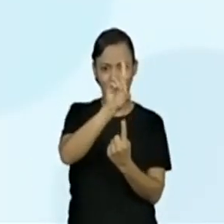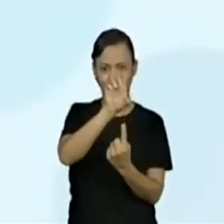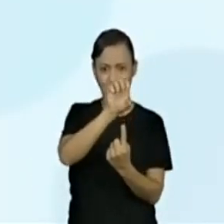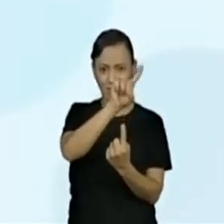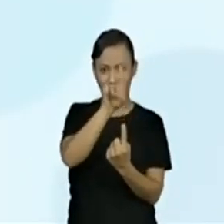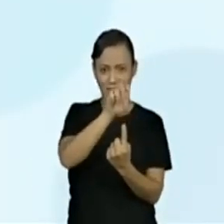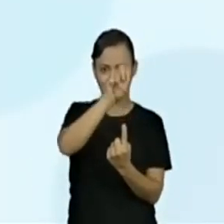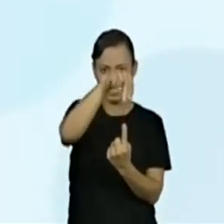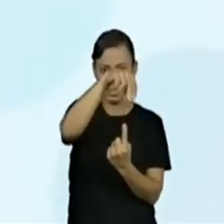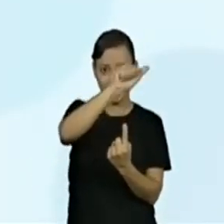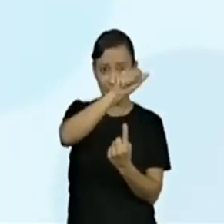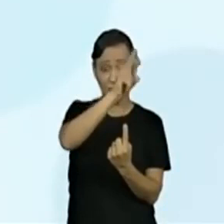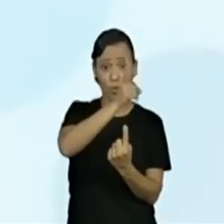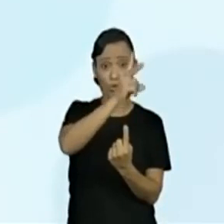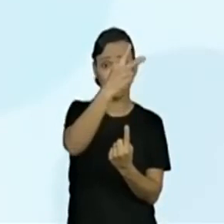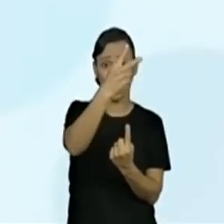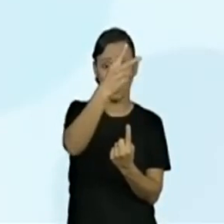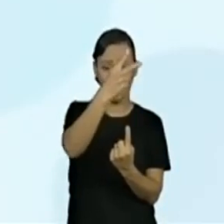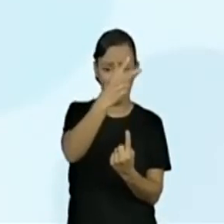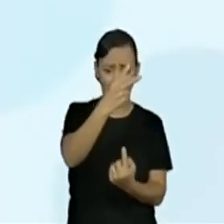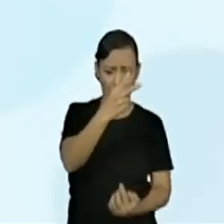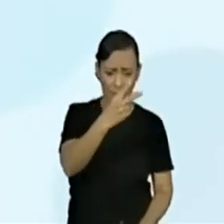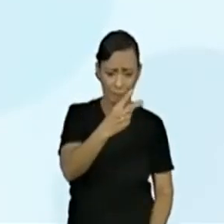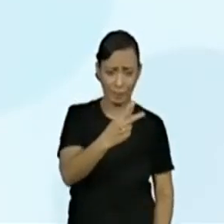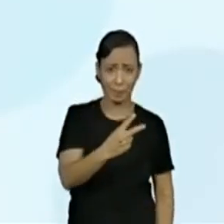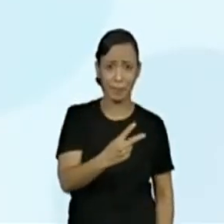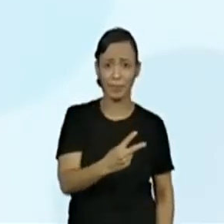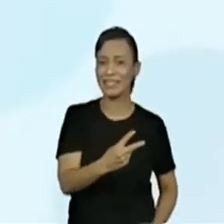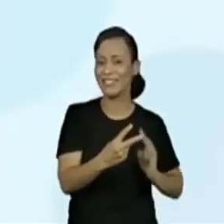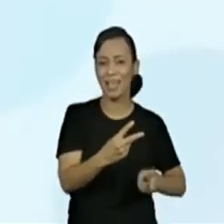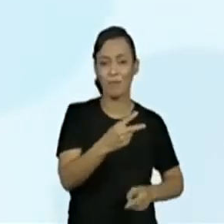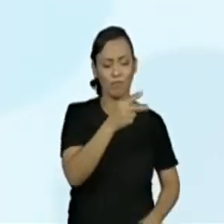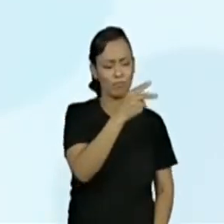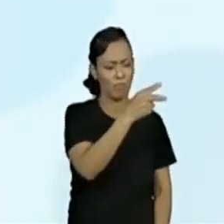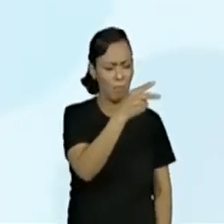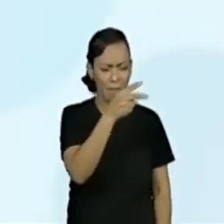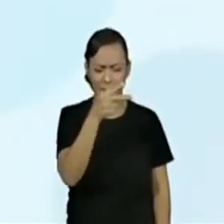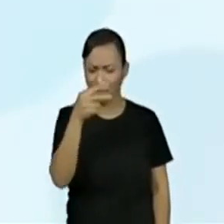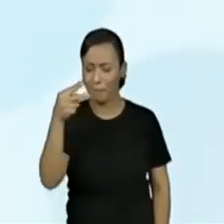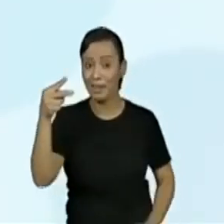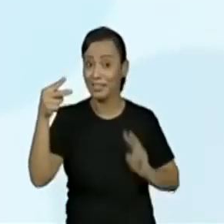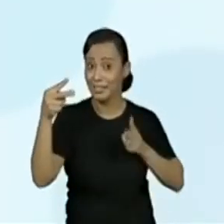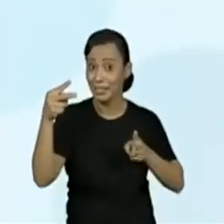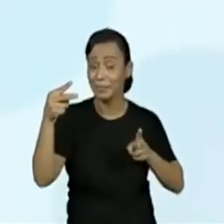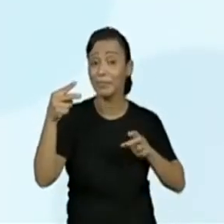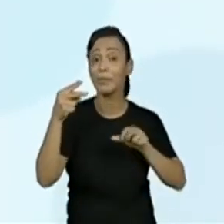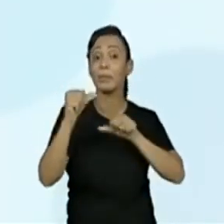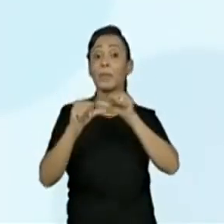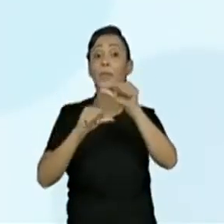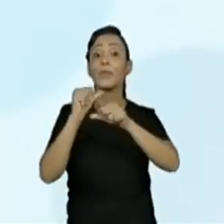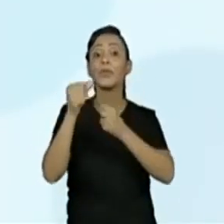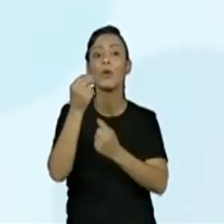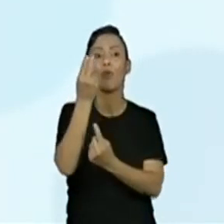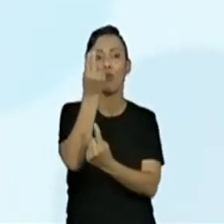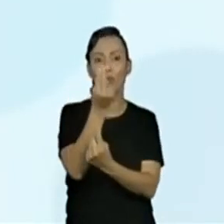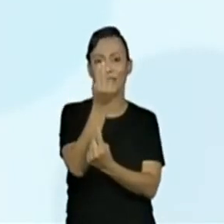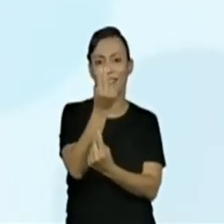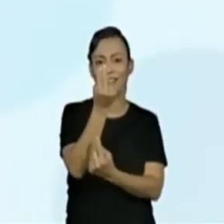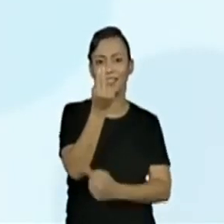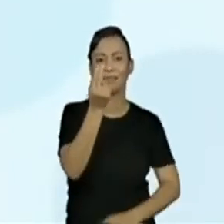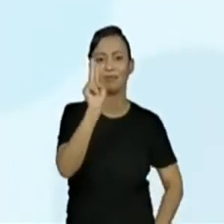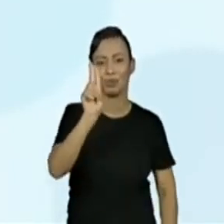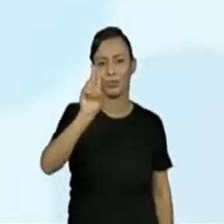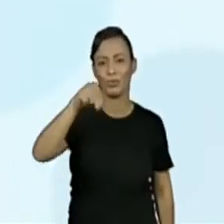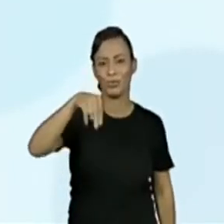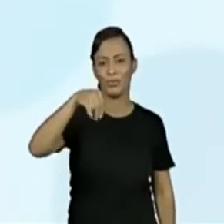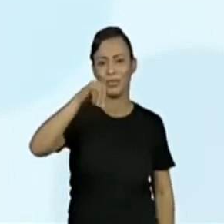nosso quadro numérico. Olha só. A dezena continua a mesma e o que vai mudando são apenas as